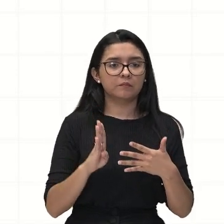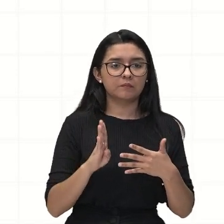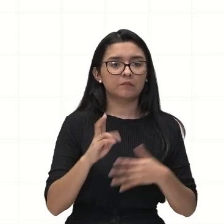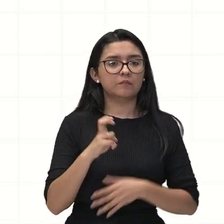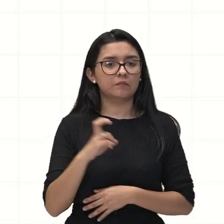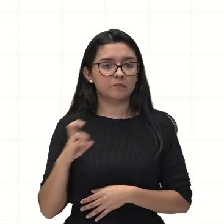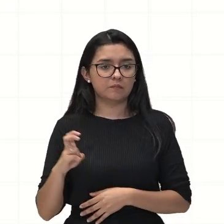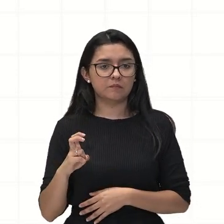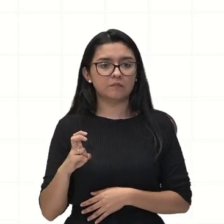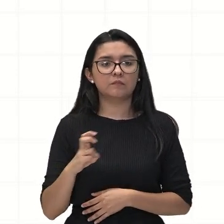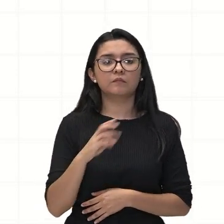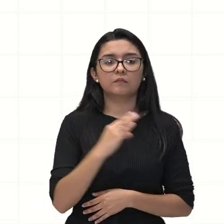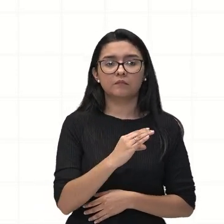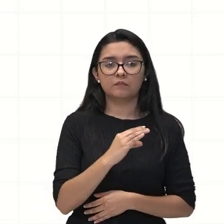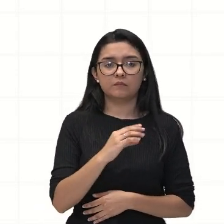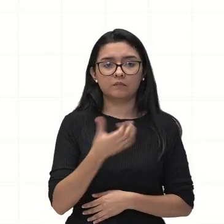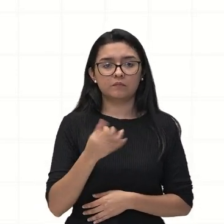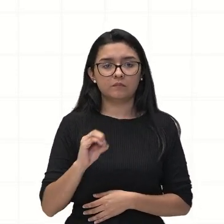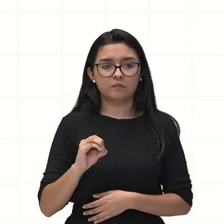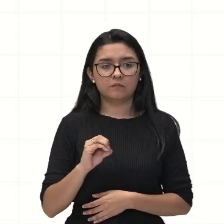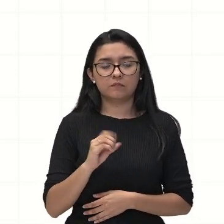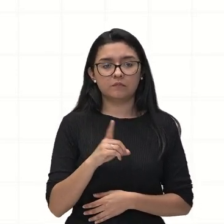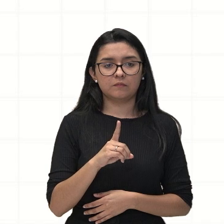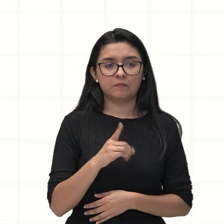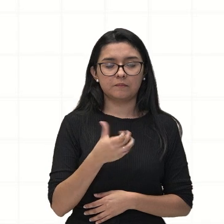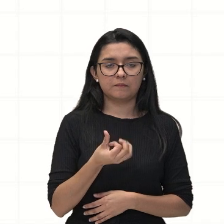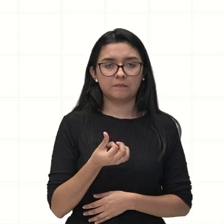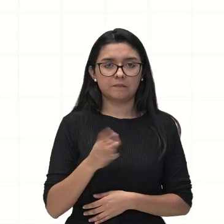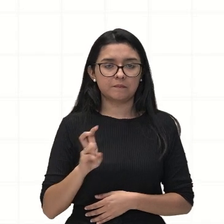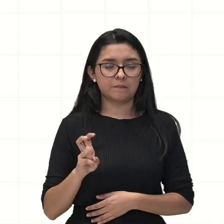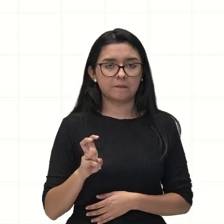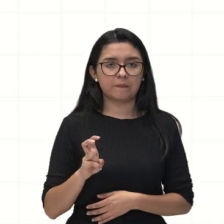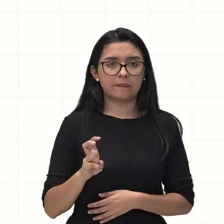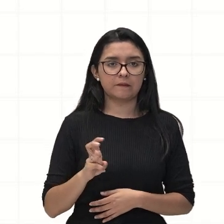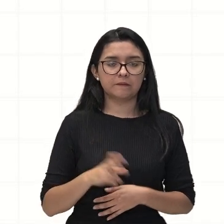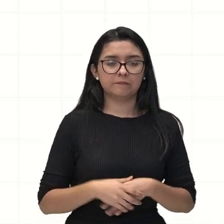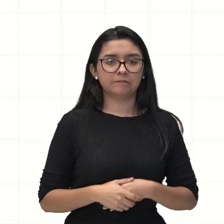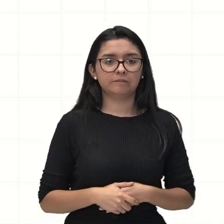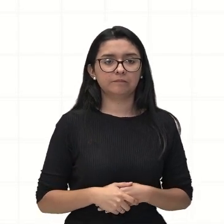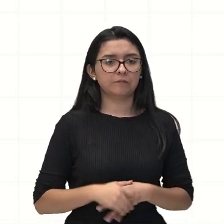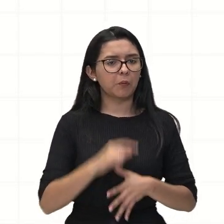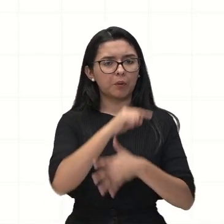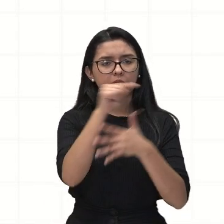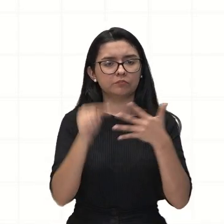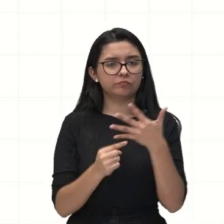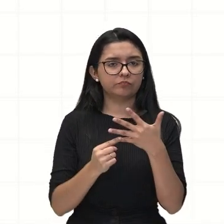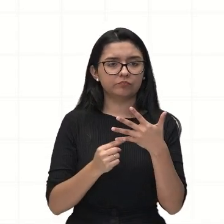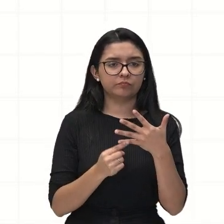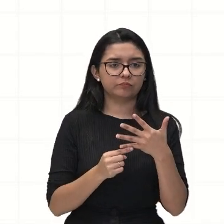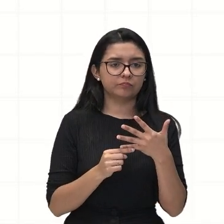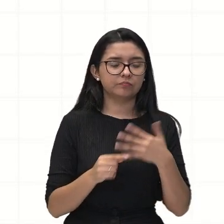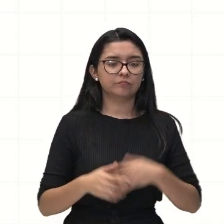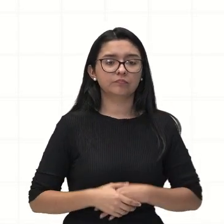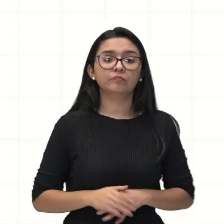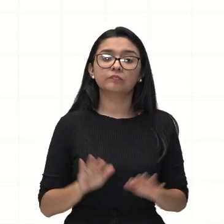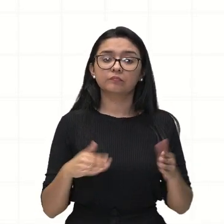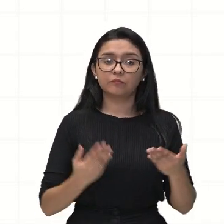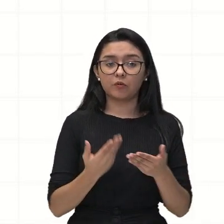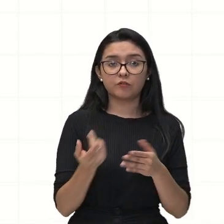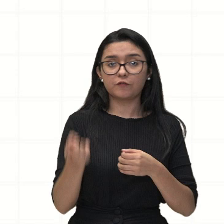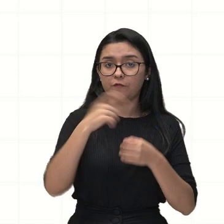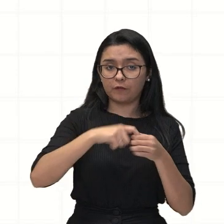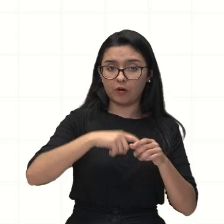B, 55. Letra C, 60. Letra D, 65. Aí vem, né,